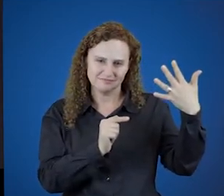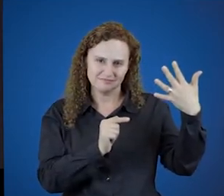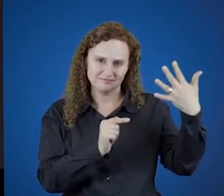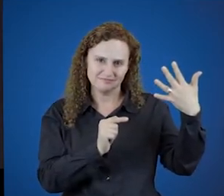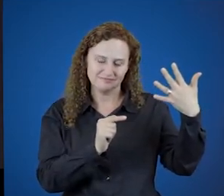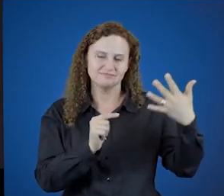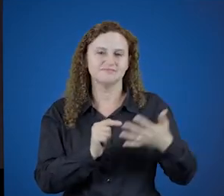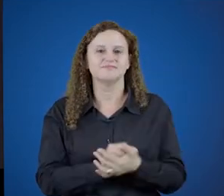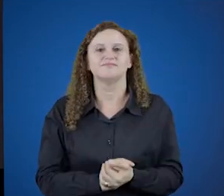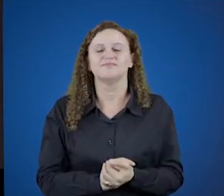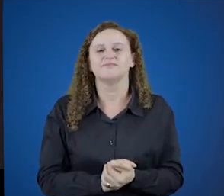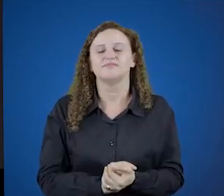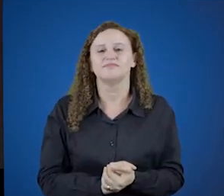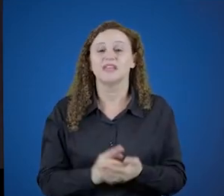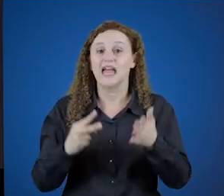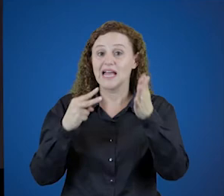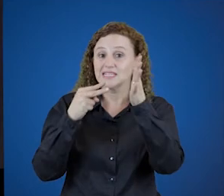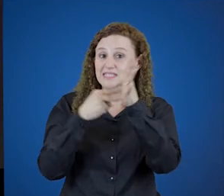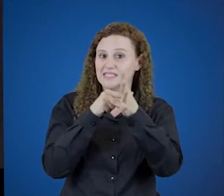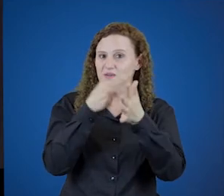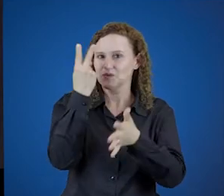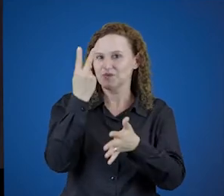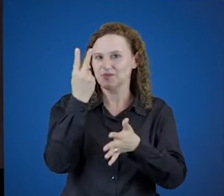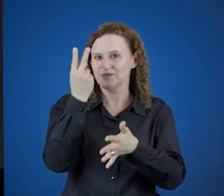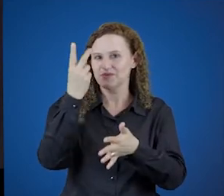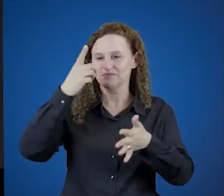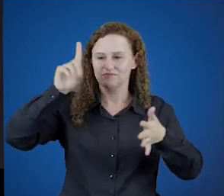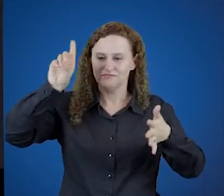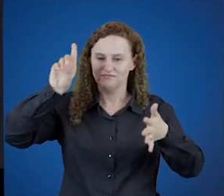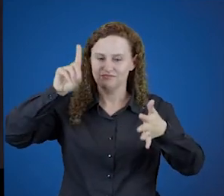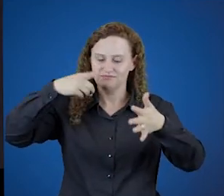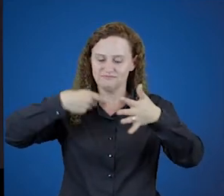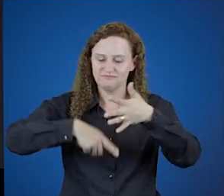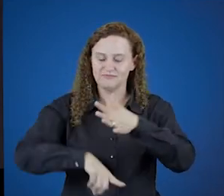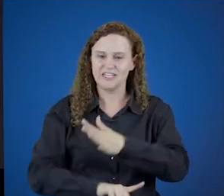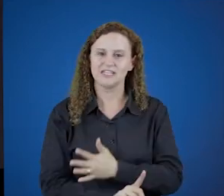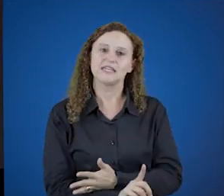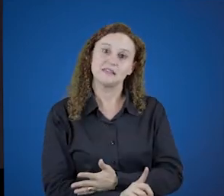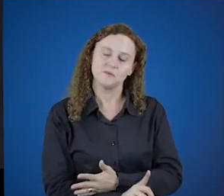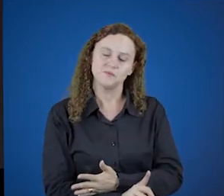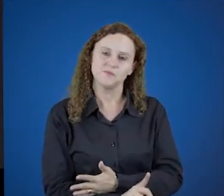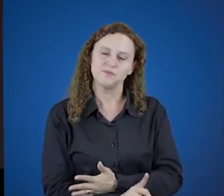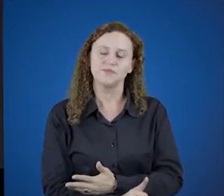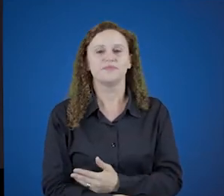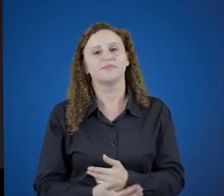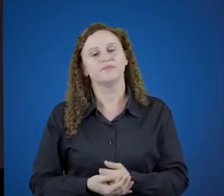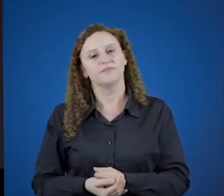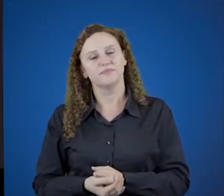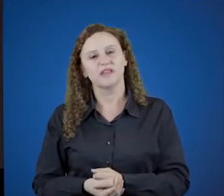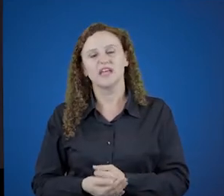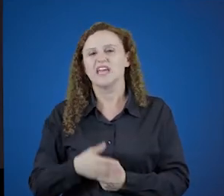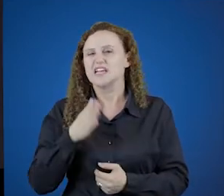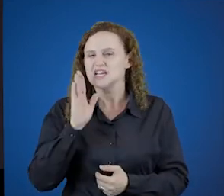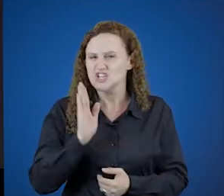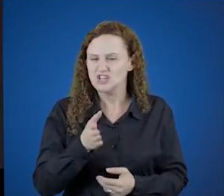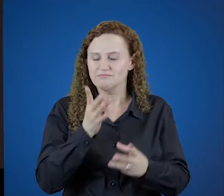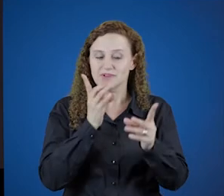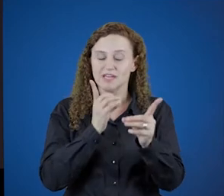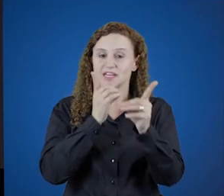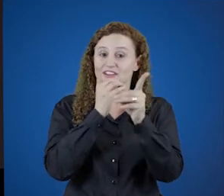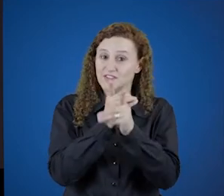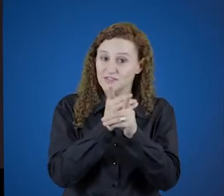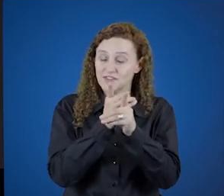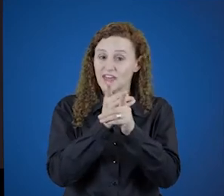agora é hora um na segunda declinação já disse estou